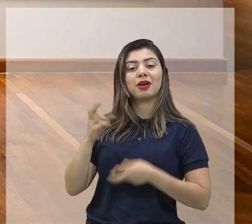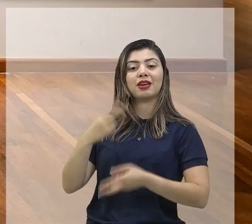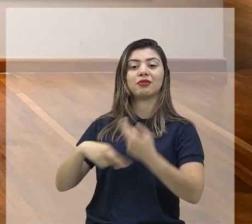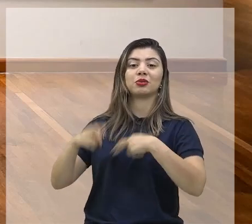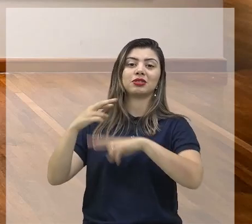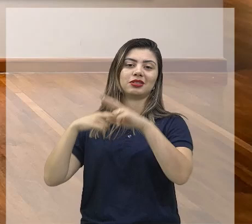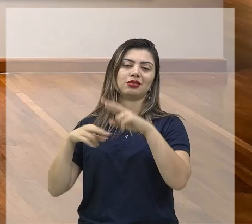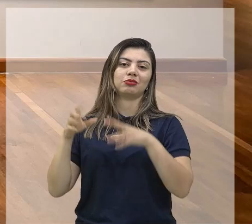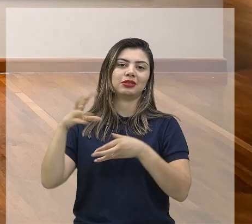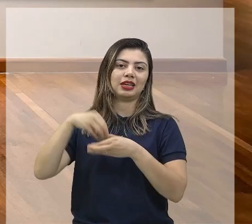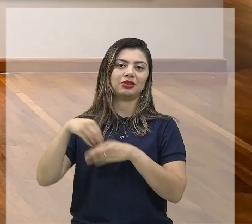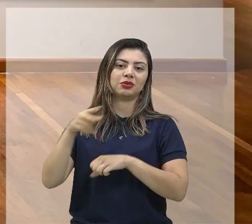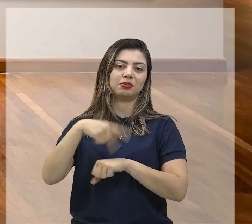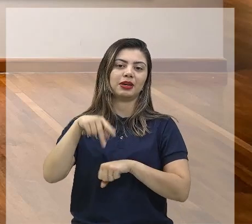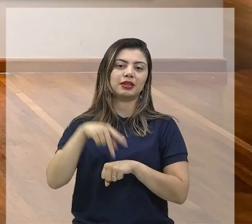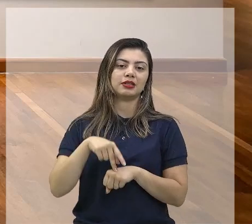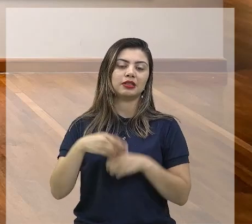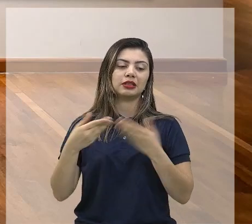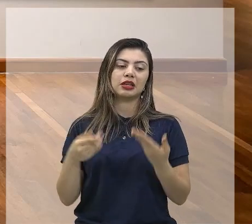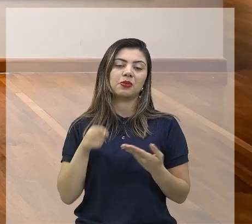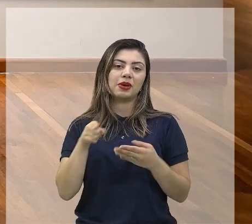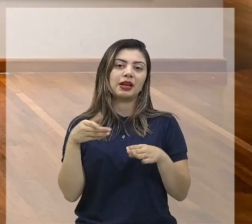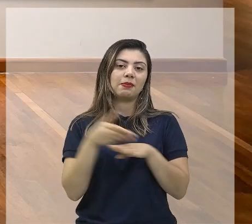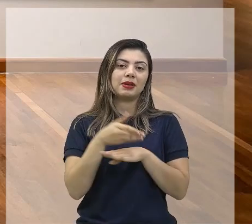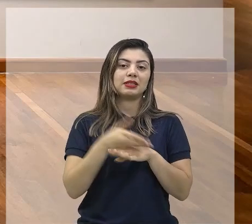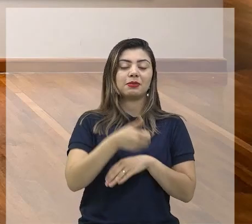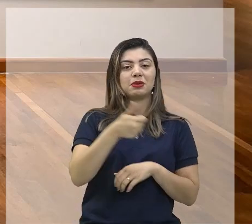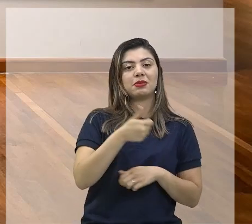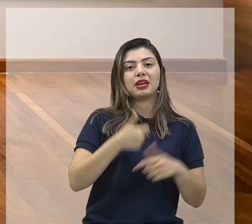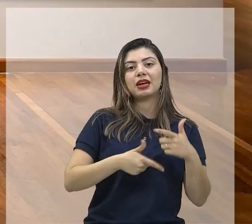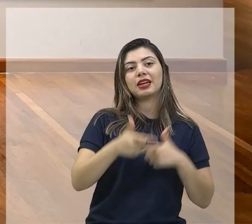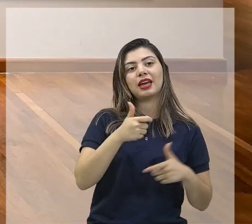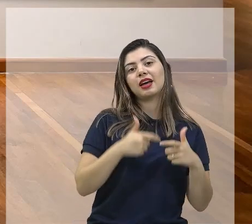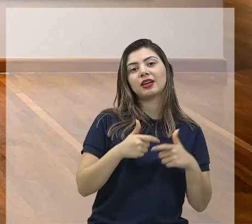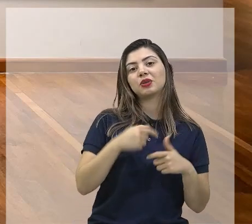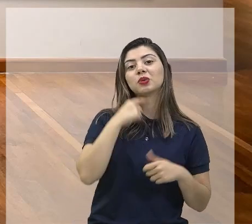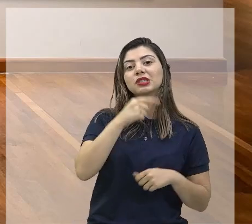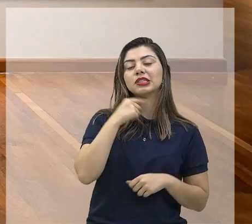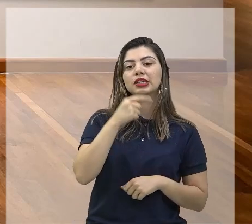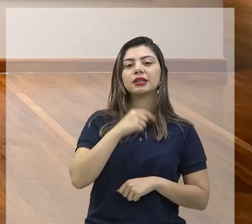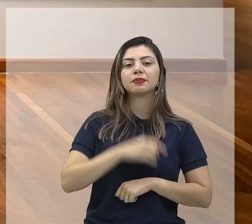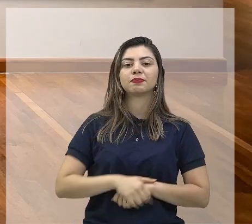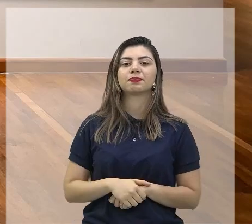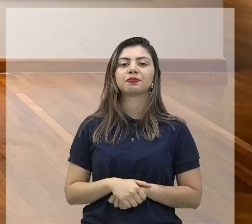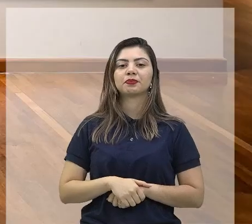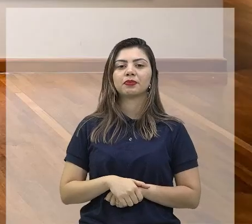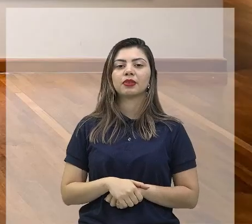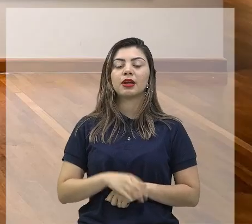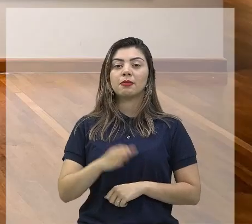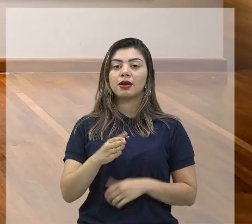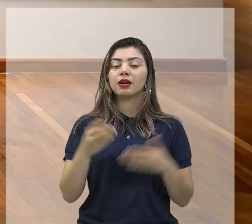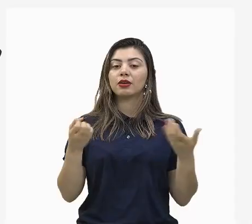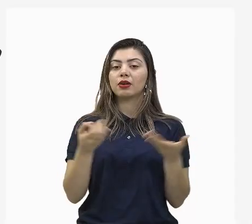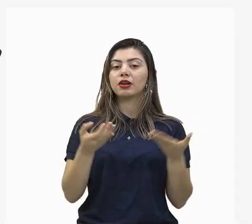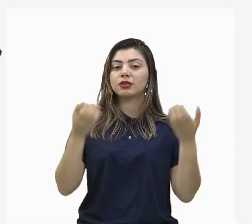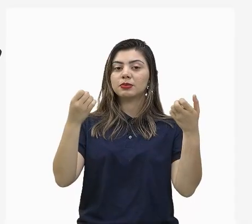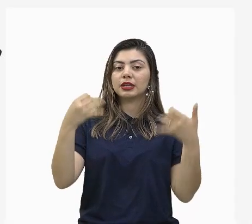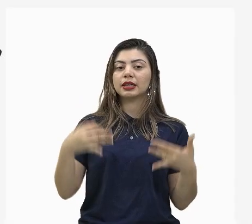teoricamente, ela não pode continuar, então, nesta Primeira Guerra. E vamos, então, aí falar sobre a fase final, que ela é de